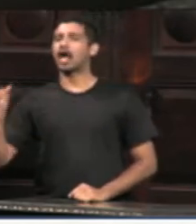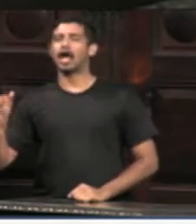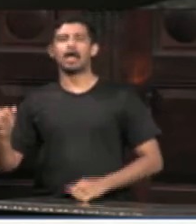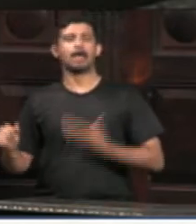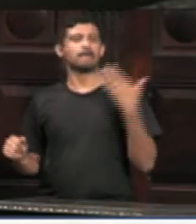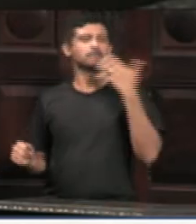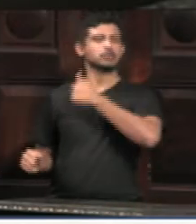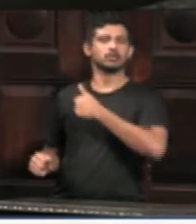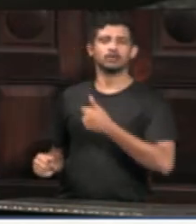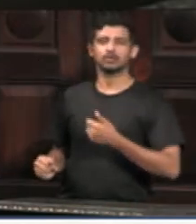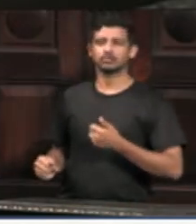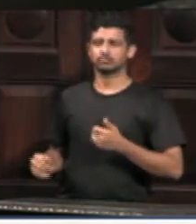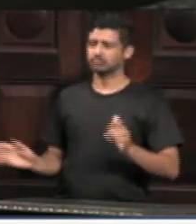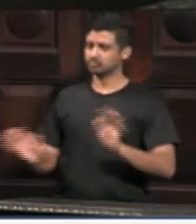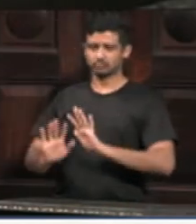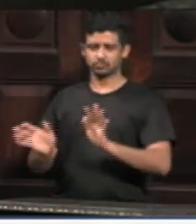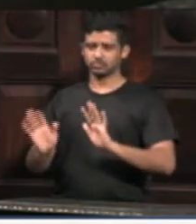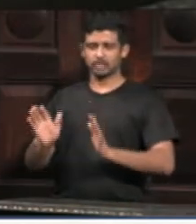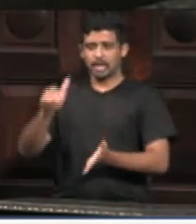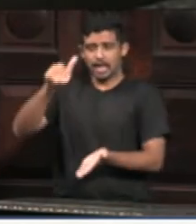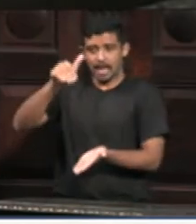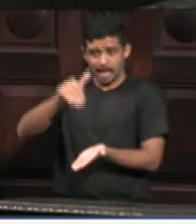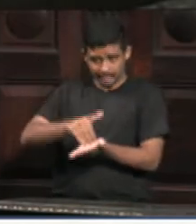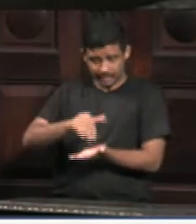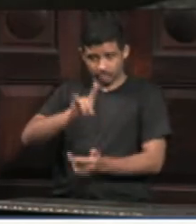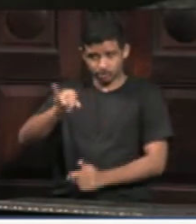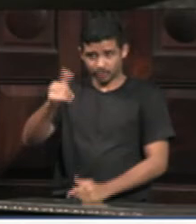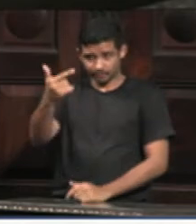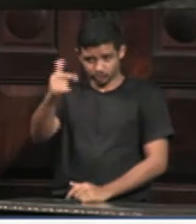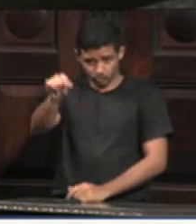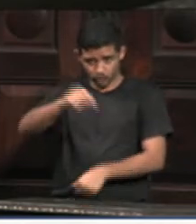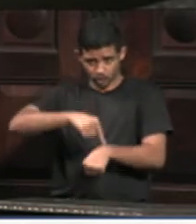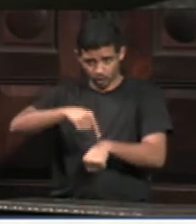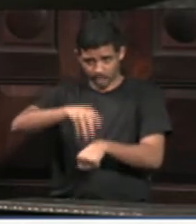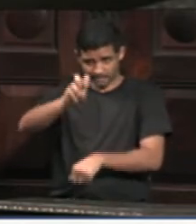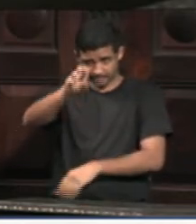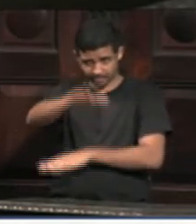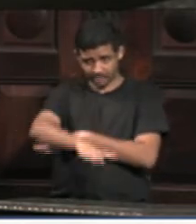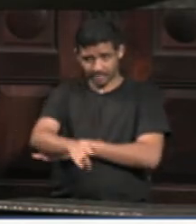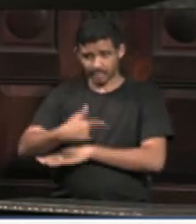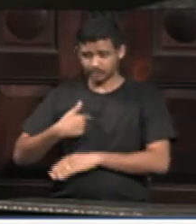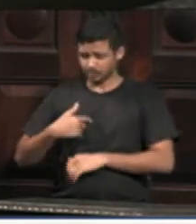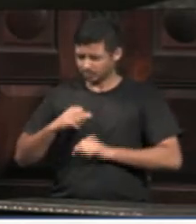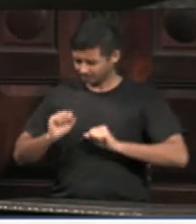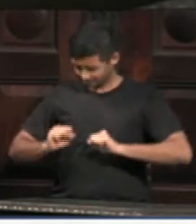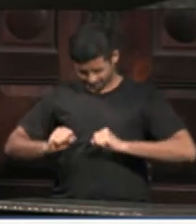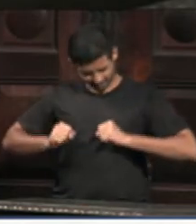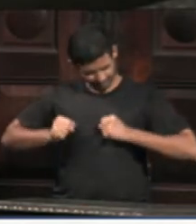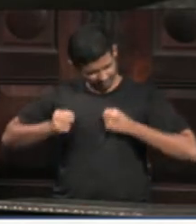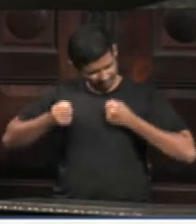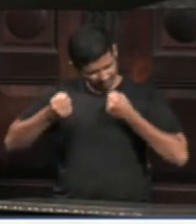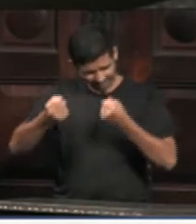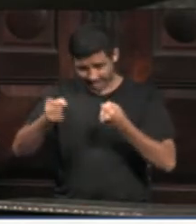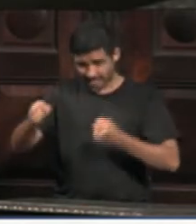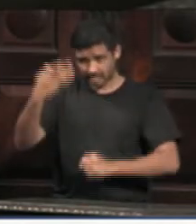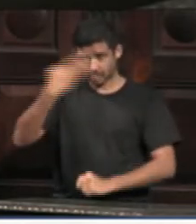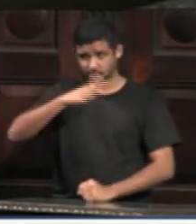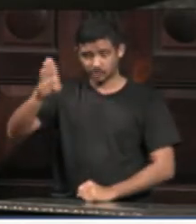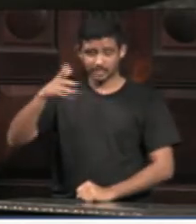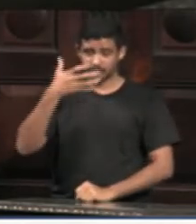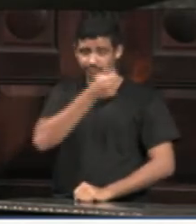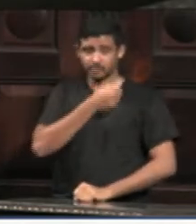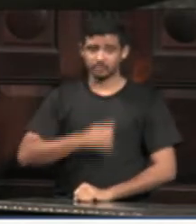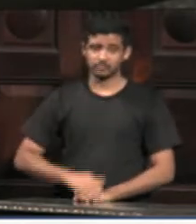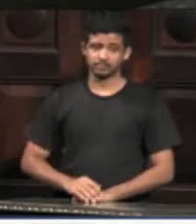vou, até o último momento, às 5 horas da tarde do dia 28, vou fazer de tudo para que o meu candidato a governador vença. Mas